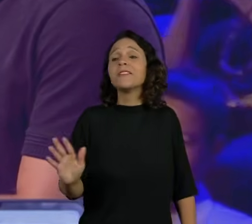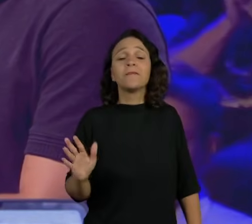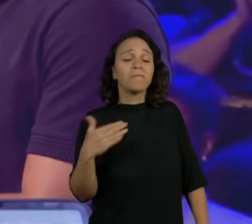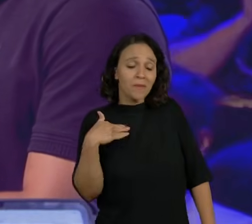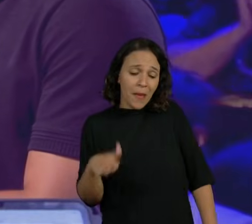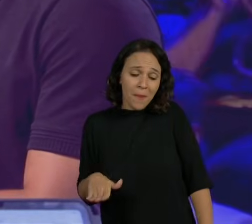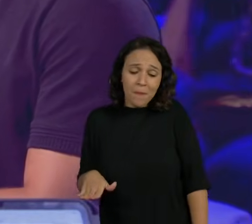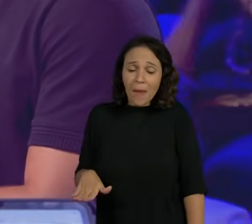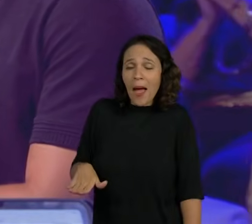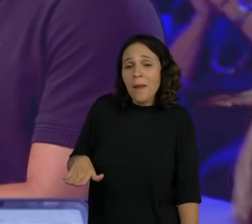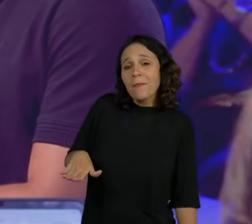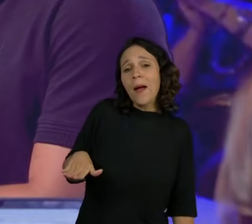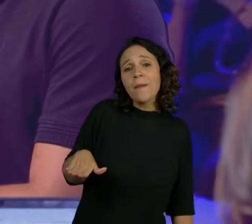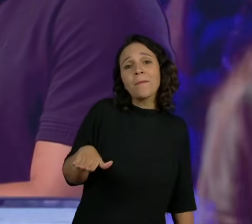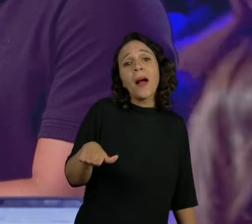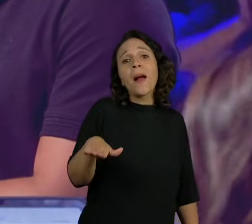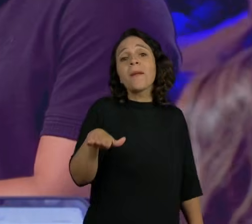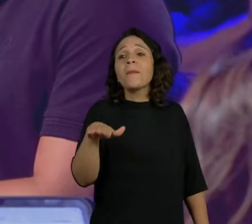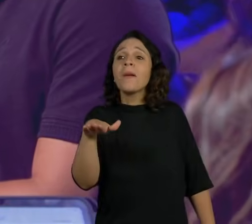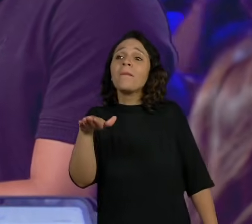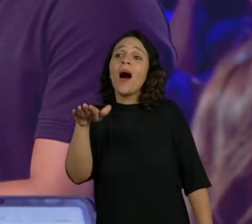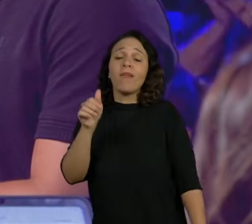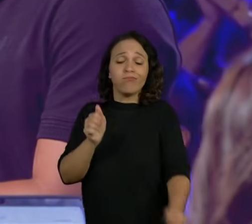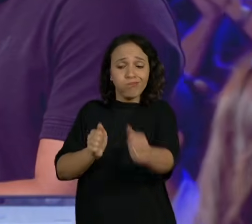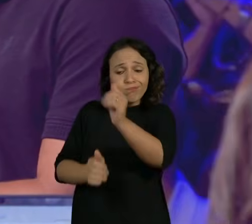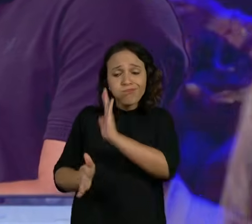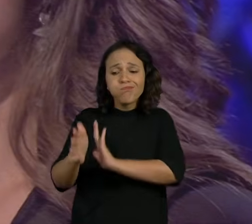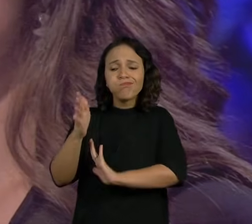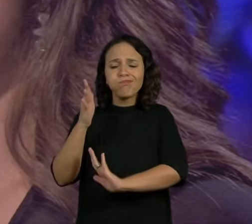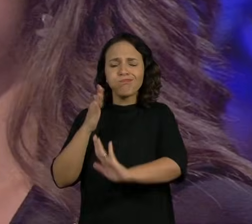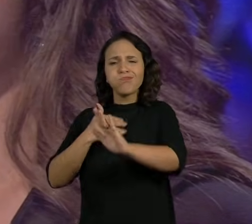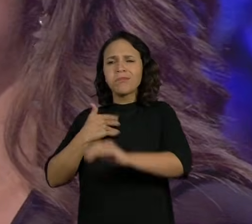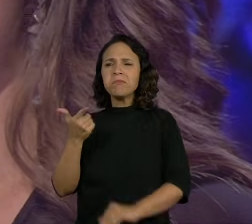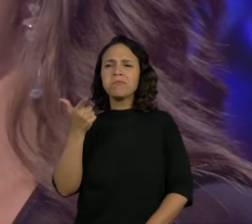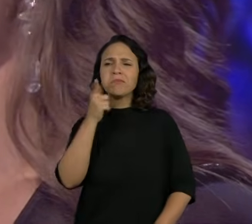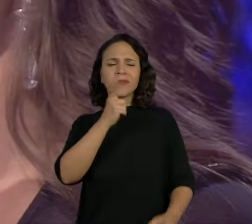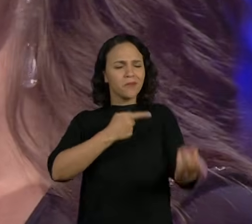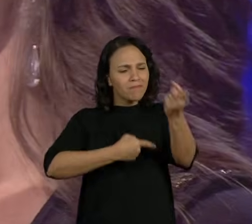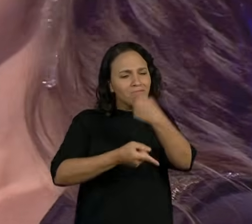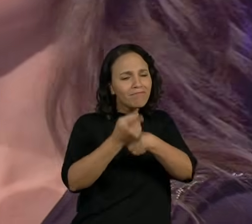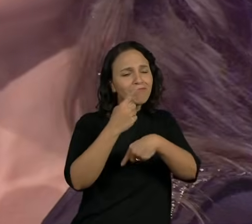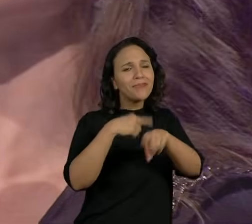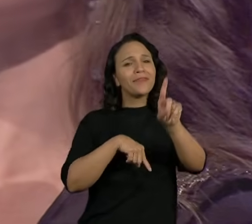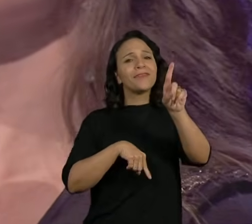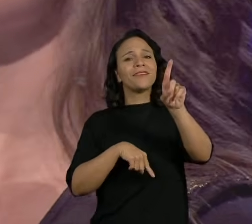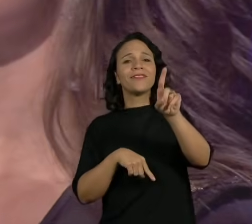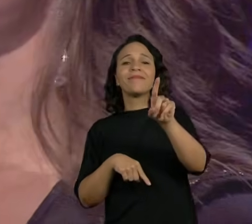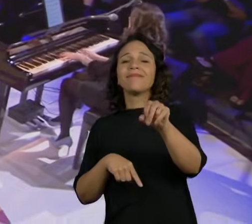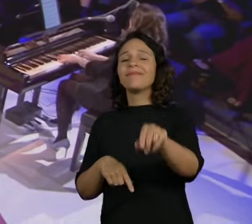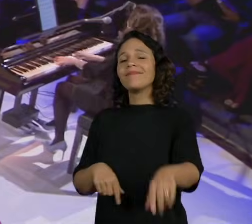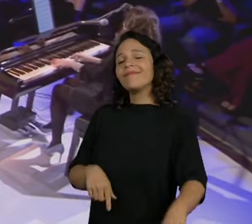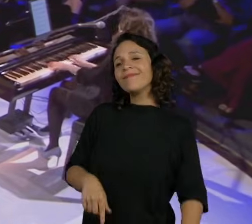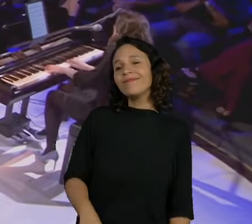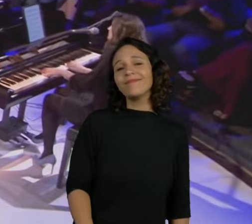sua meninice, ele um dia me disse que chegava lá.